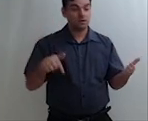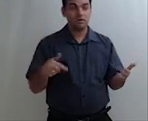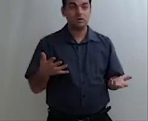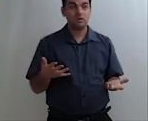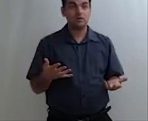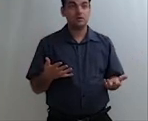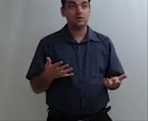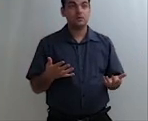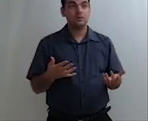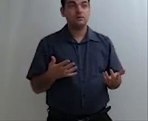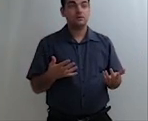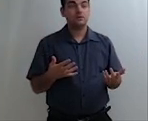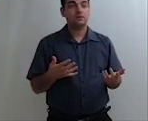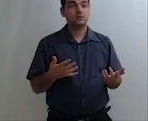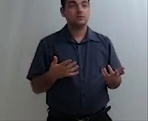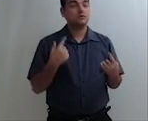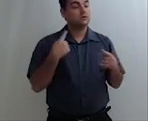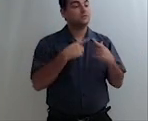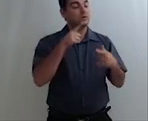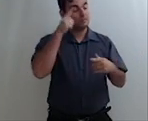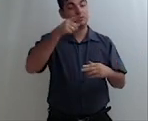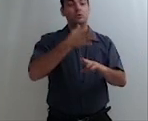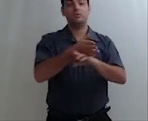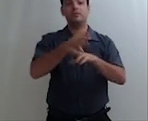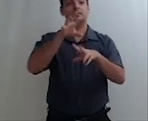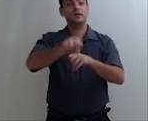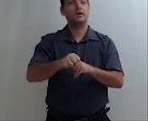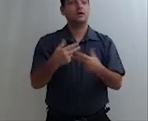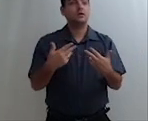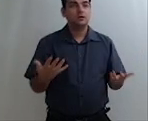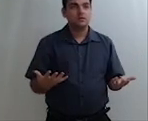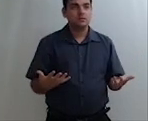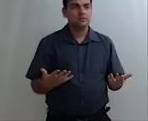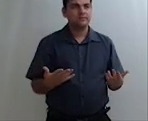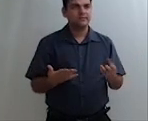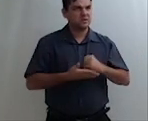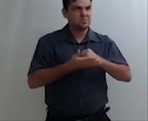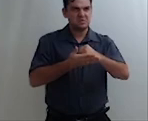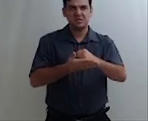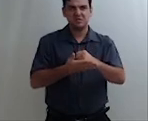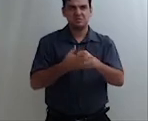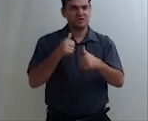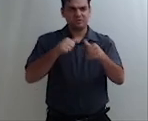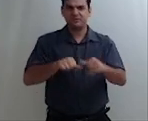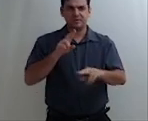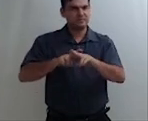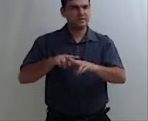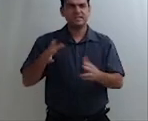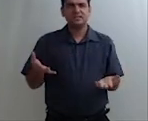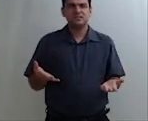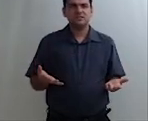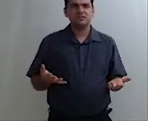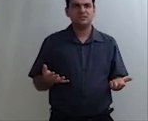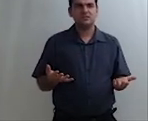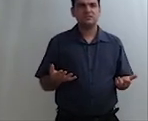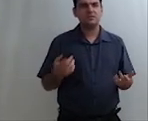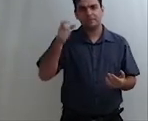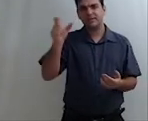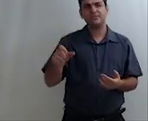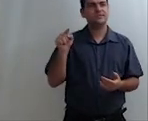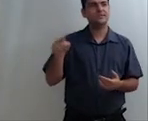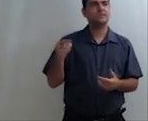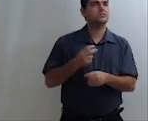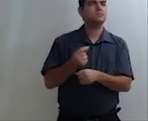da prisão inf flagrante da busca apreensão não podem ser argumentos suficientes para você manter o paciente preso